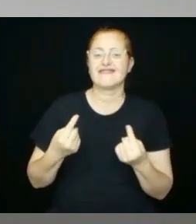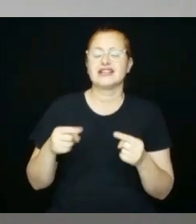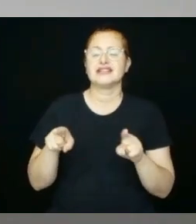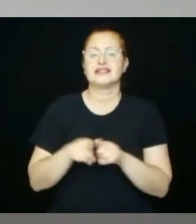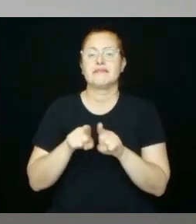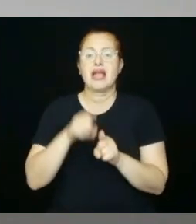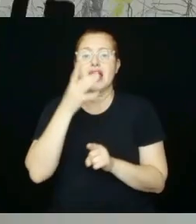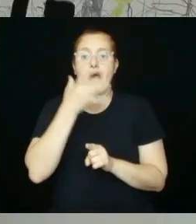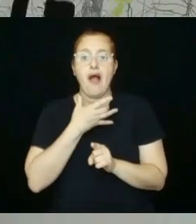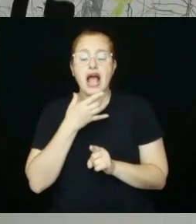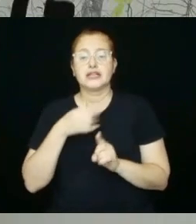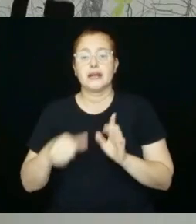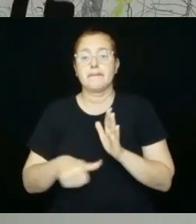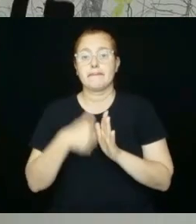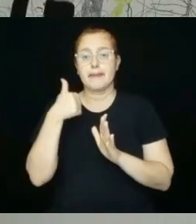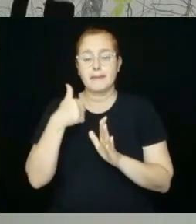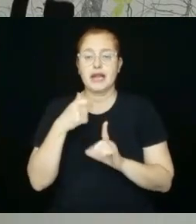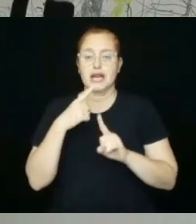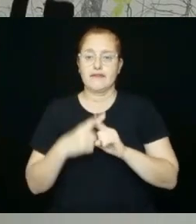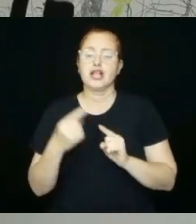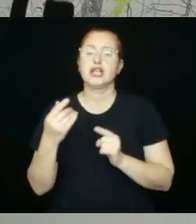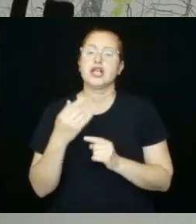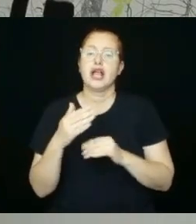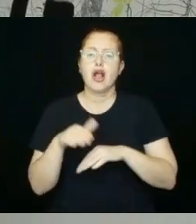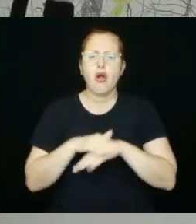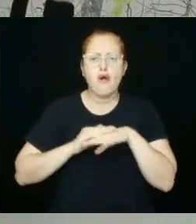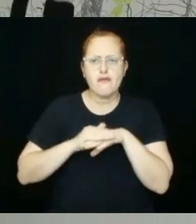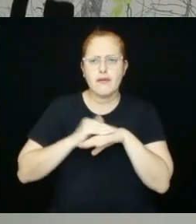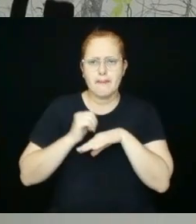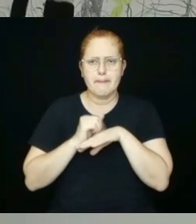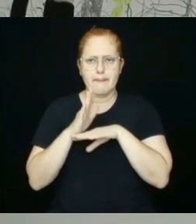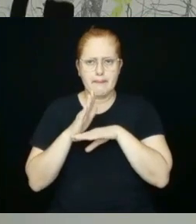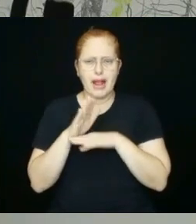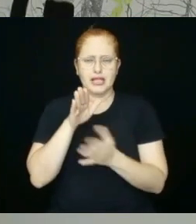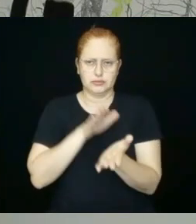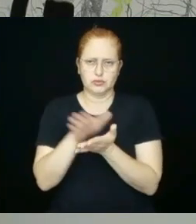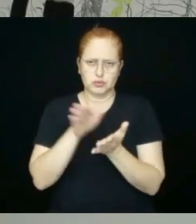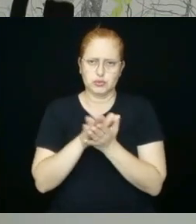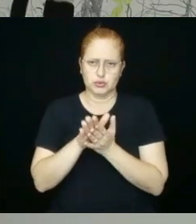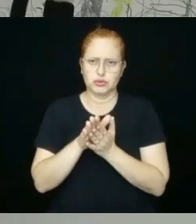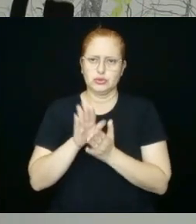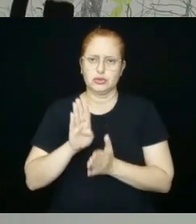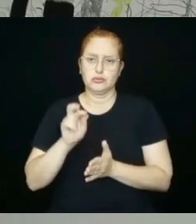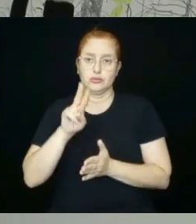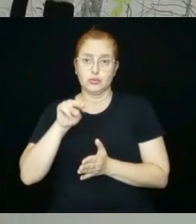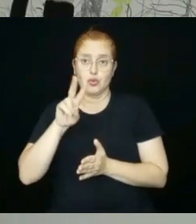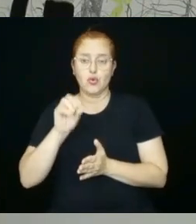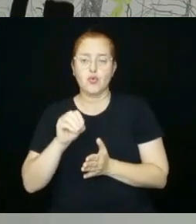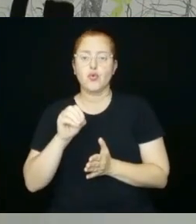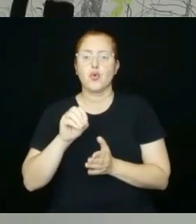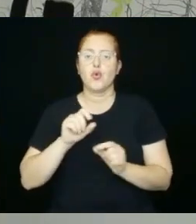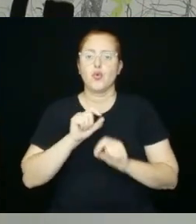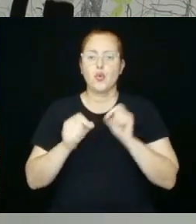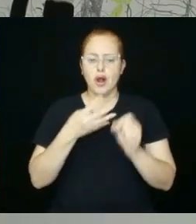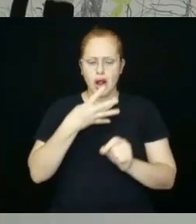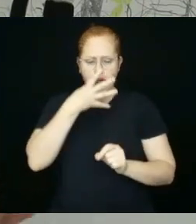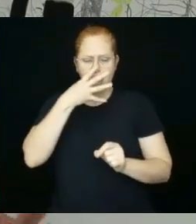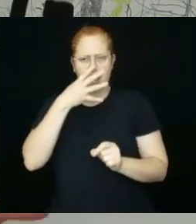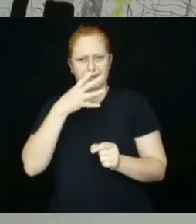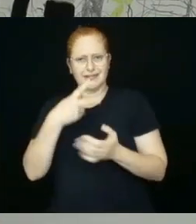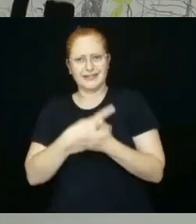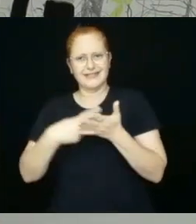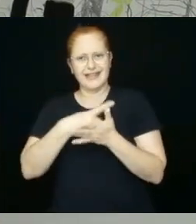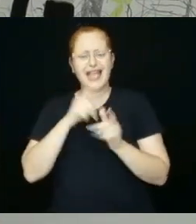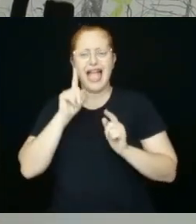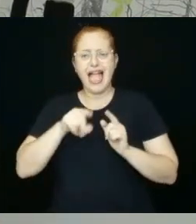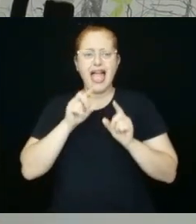foi uma das coisas também, uma das primeiras vezes que a gente conversou mais, assim, sobre a produção do Bruno, e que sempre me encantou no desenho dele, é esse olhar